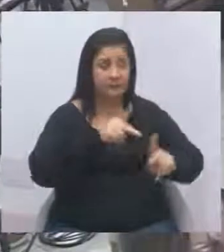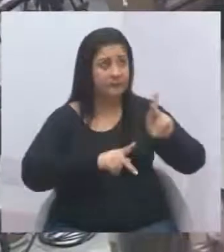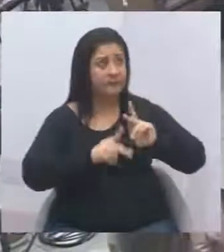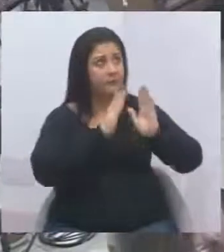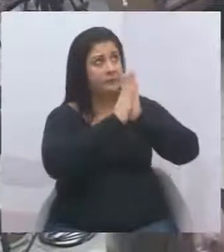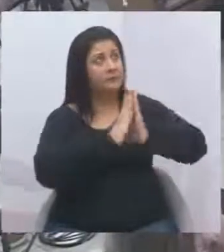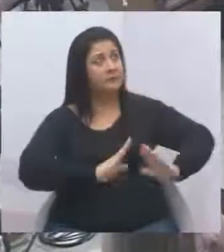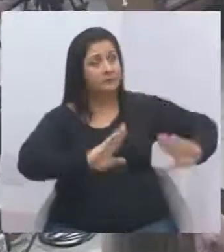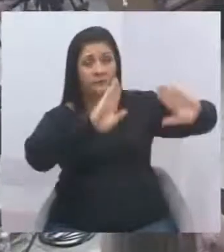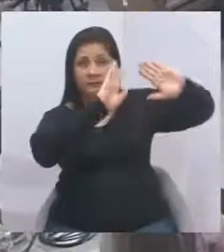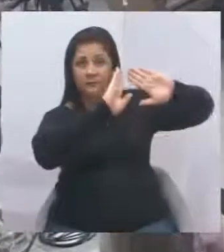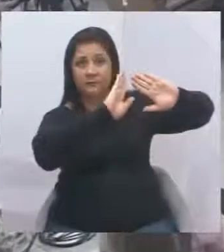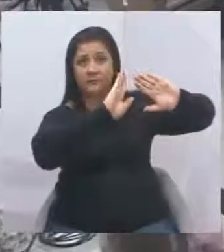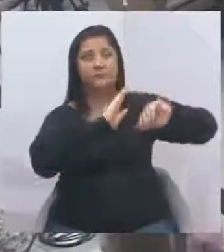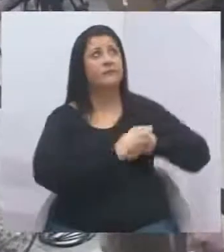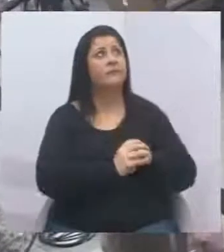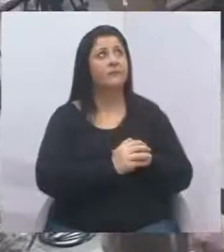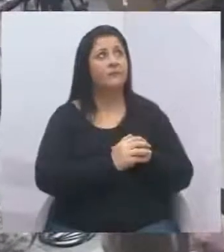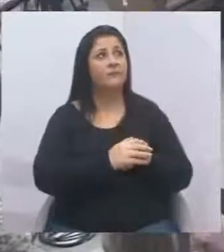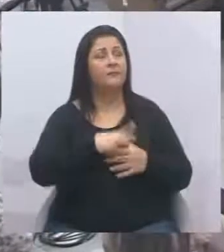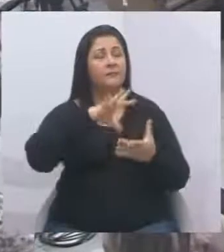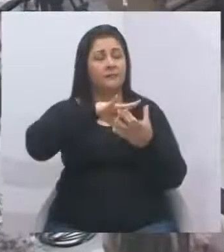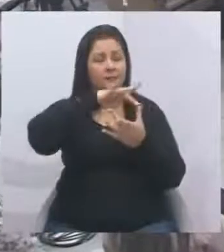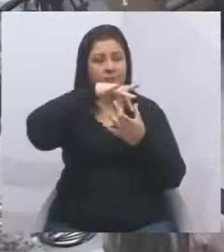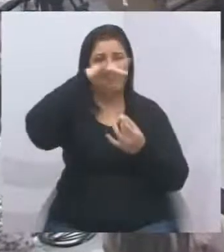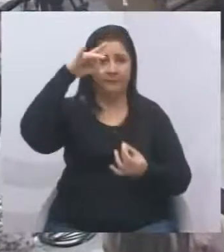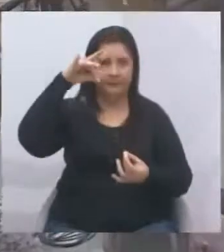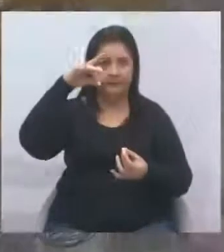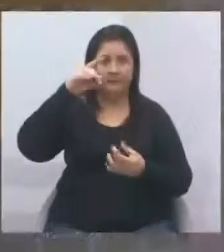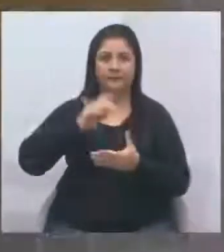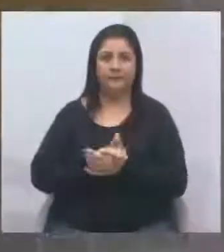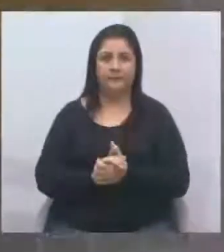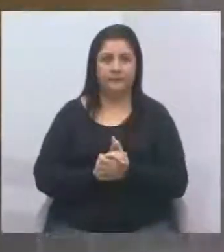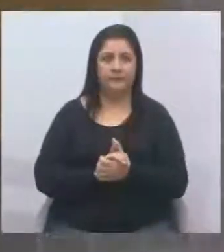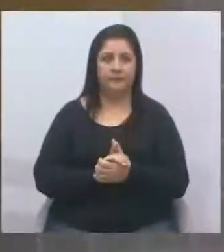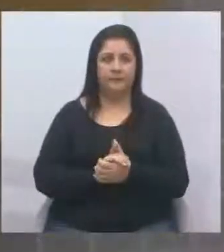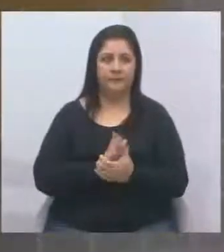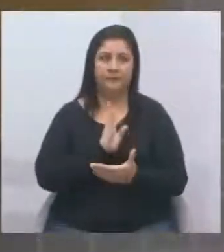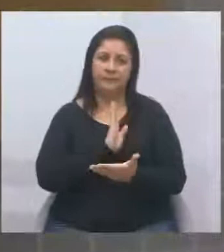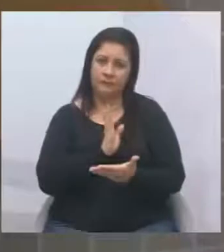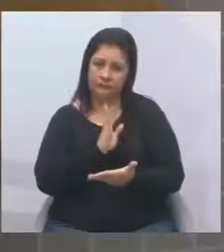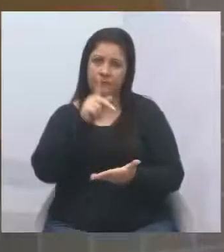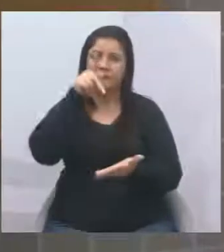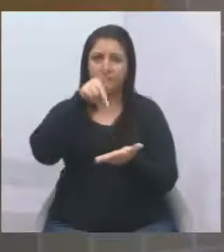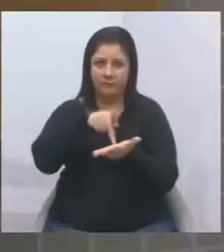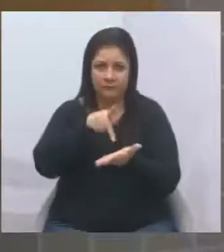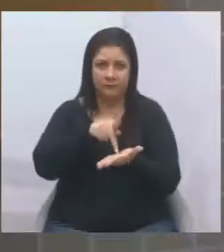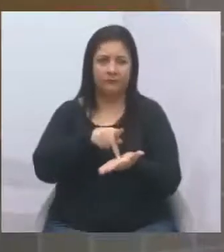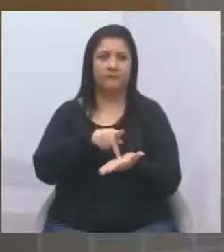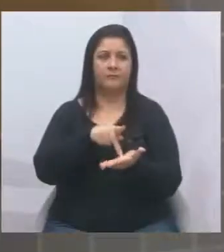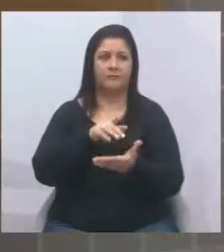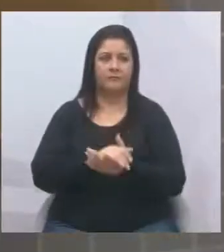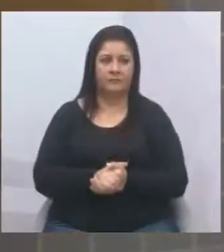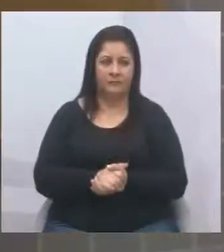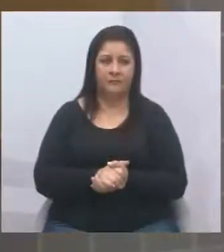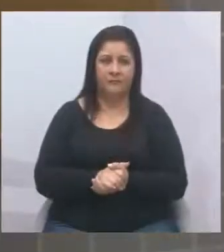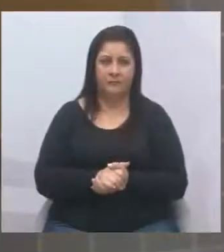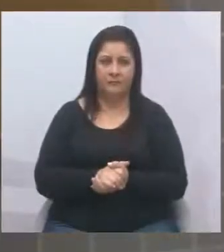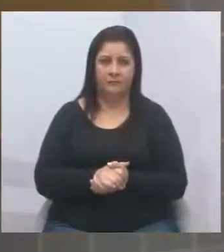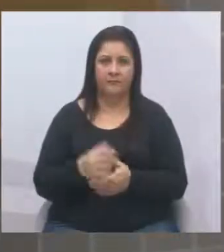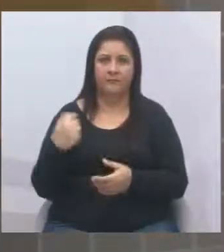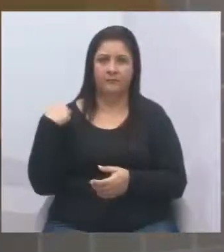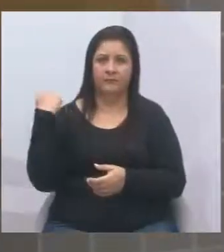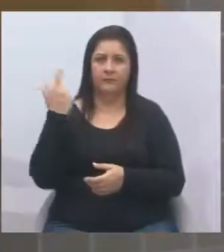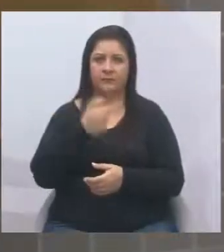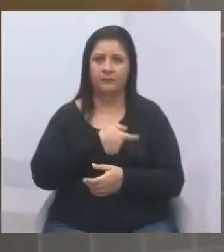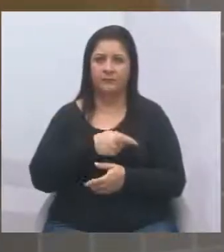o adorem em espírito e em verdade. E em verdade, estamos nessa